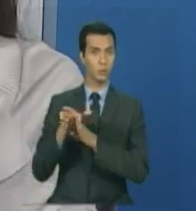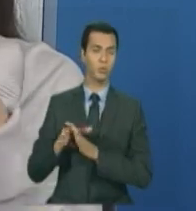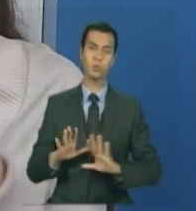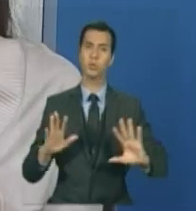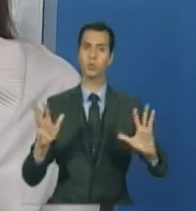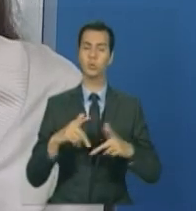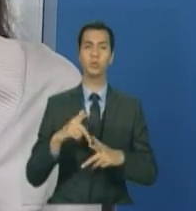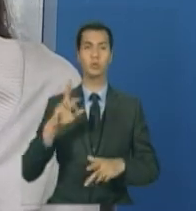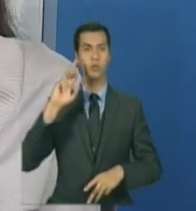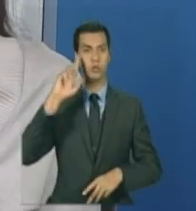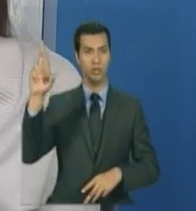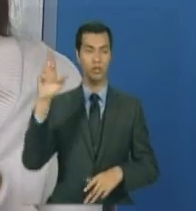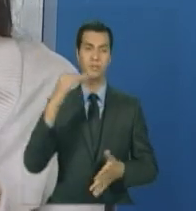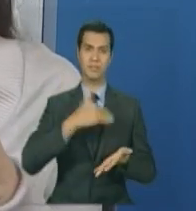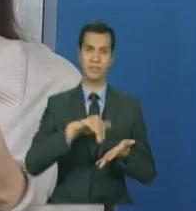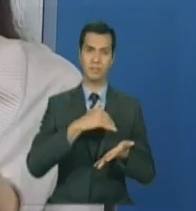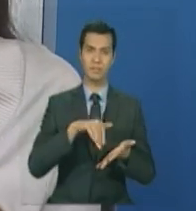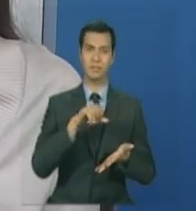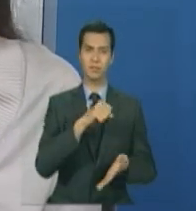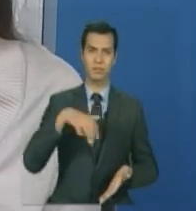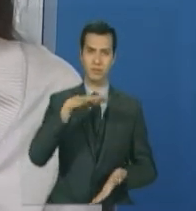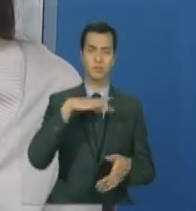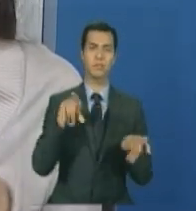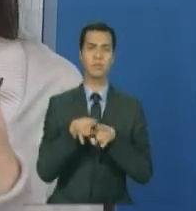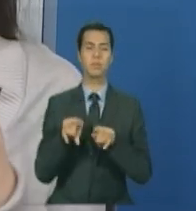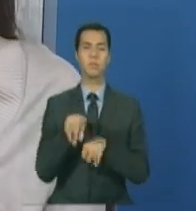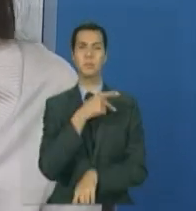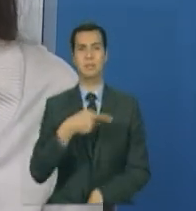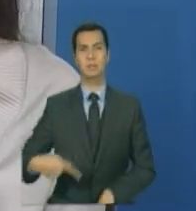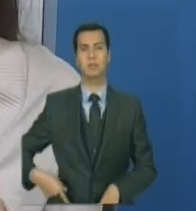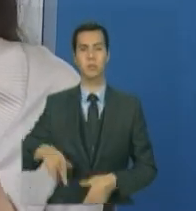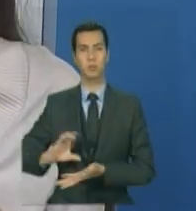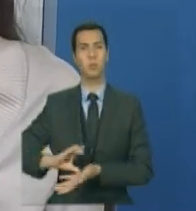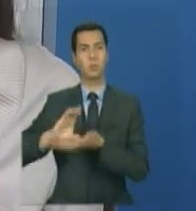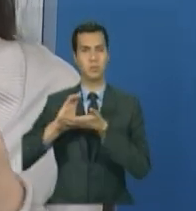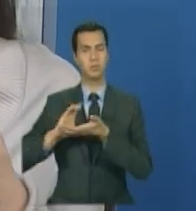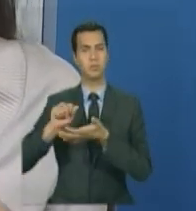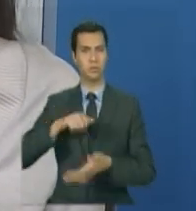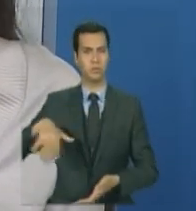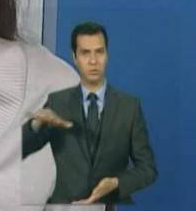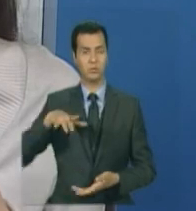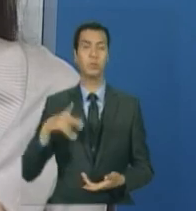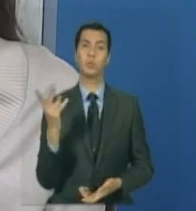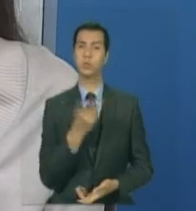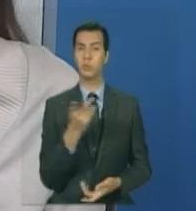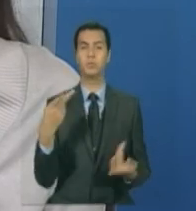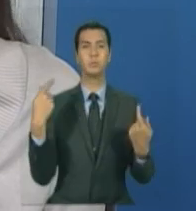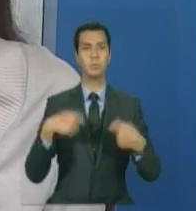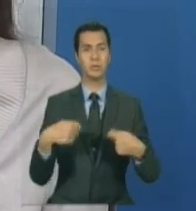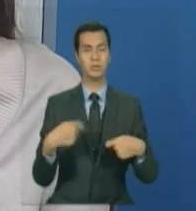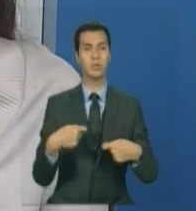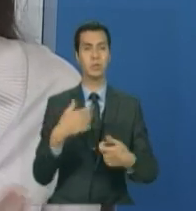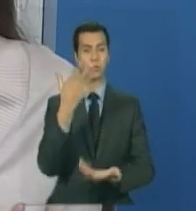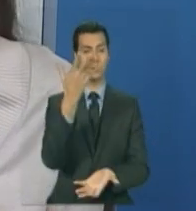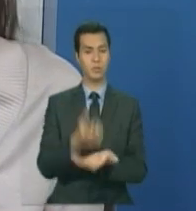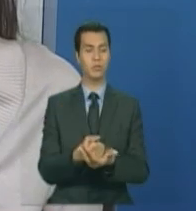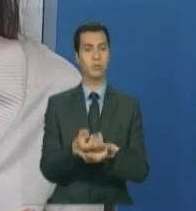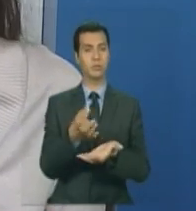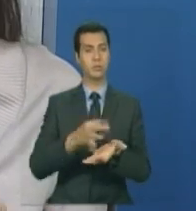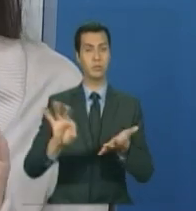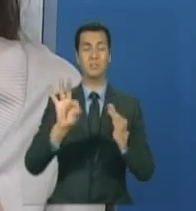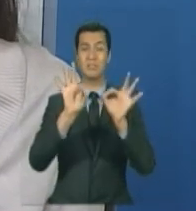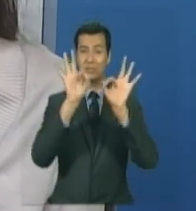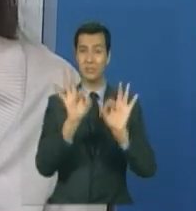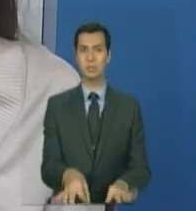tanto o secretário de assistência social quanto o presidente do conselho, precisam estar com seu cadastro atualizado no CadSuas. É de extrema